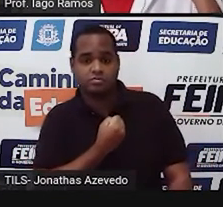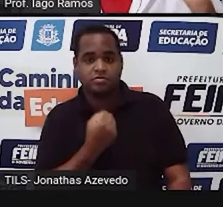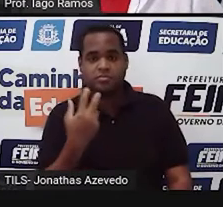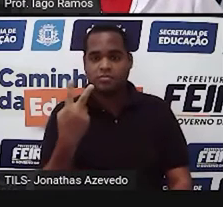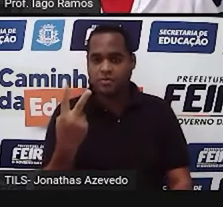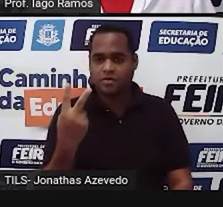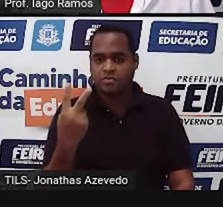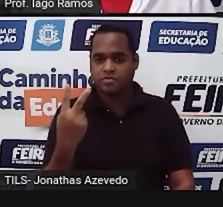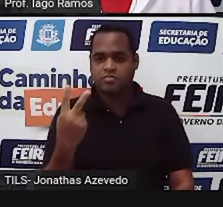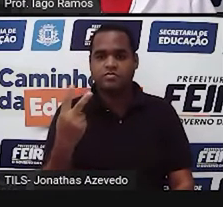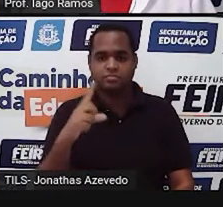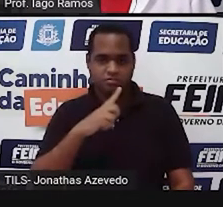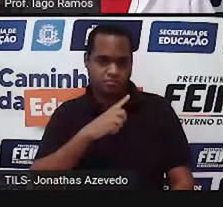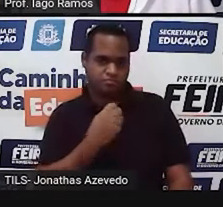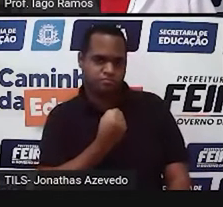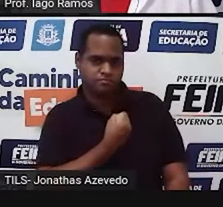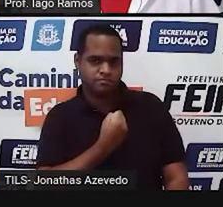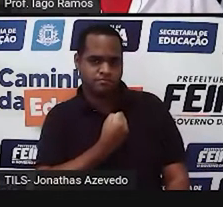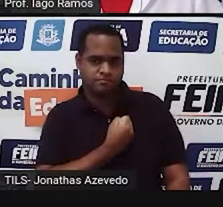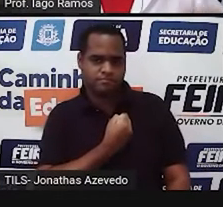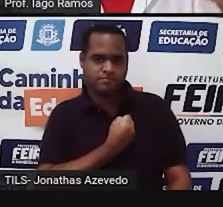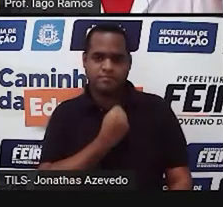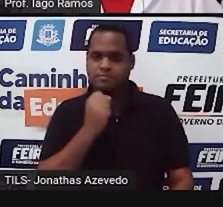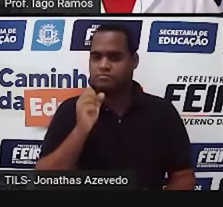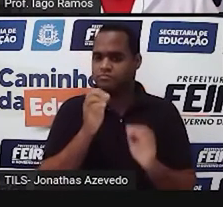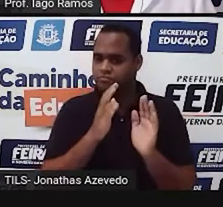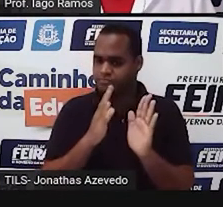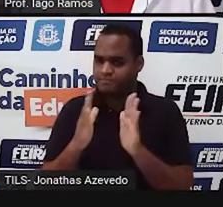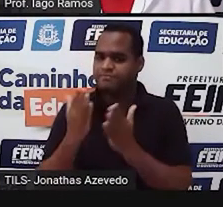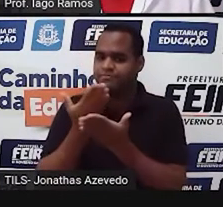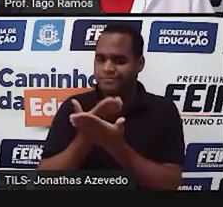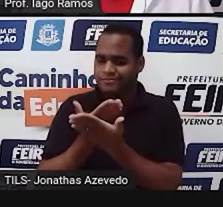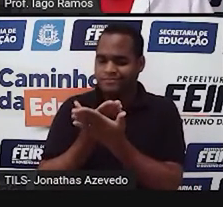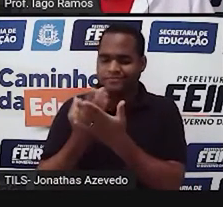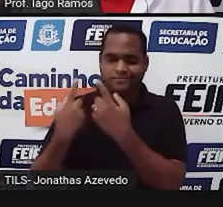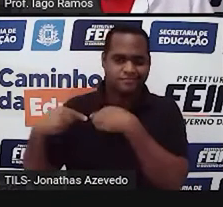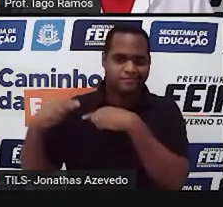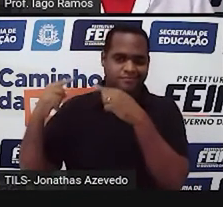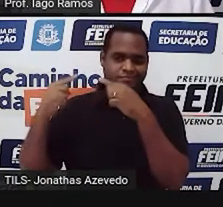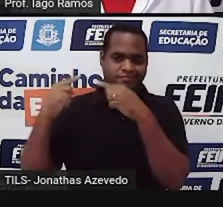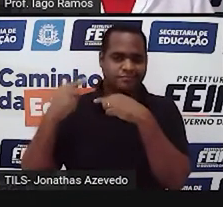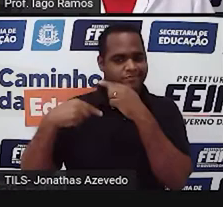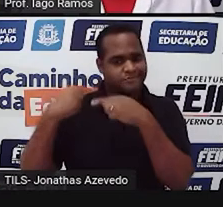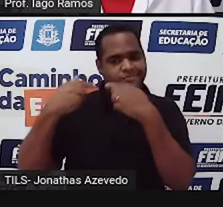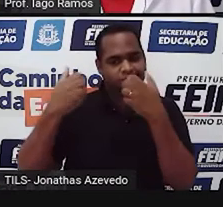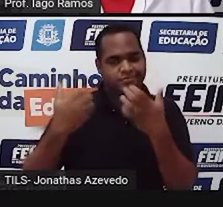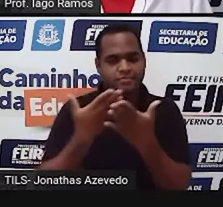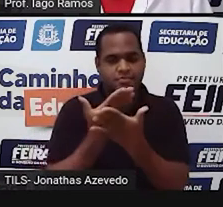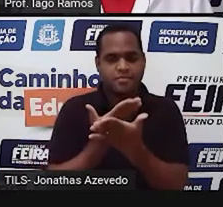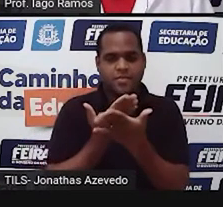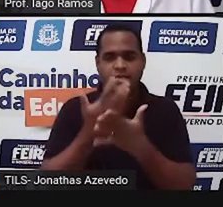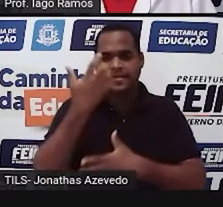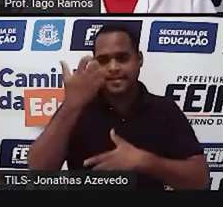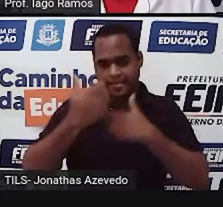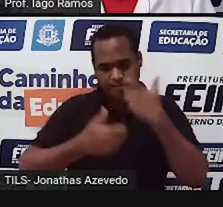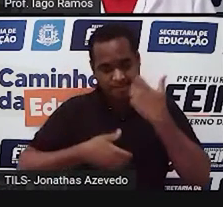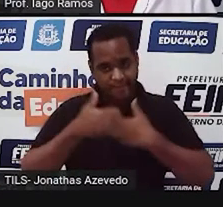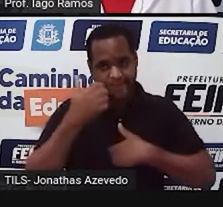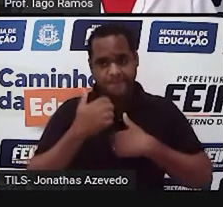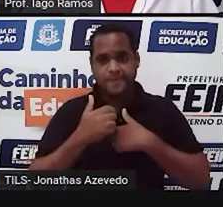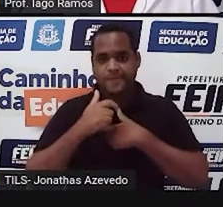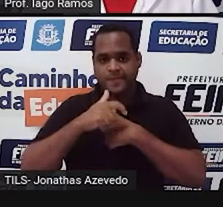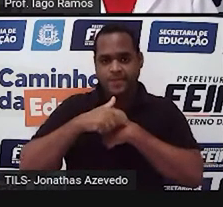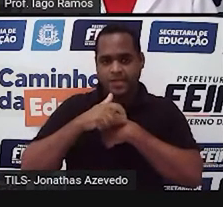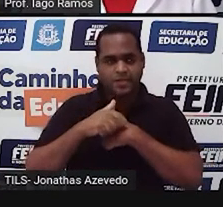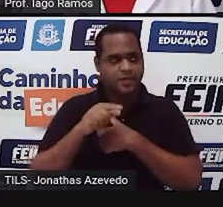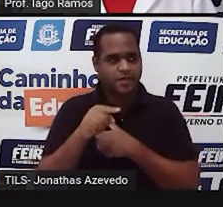só dois tipos de números que a gente já estudou por aqui nossas aulas pois é tá então eu vou te dar um tempinho